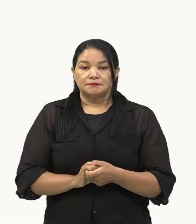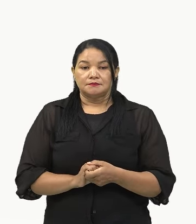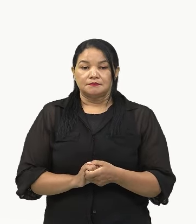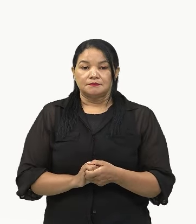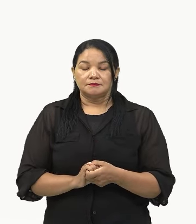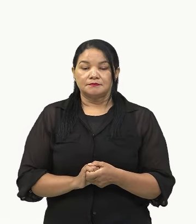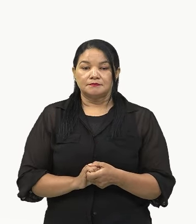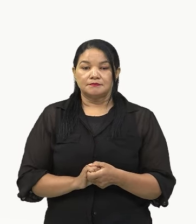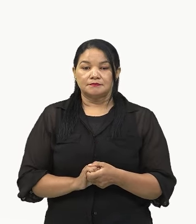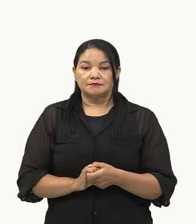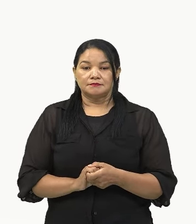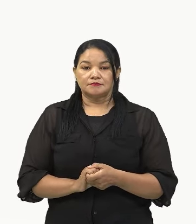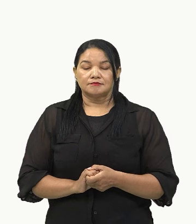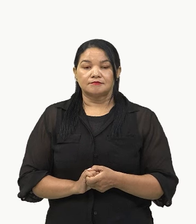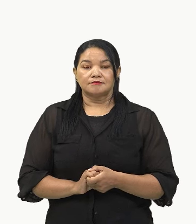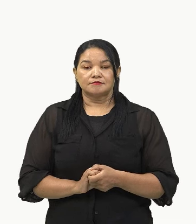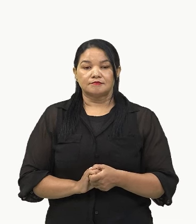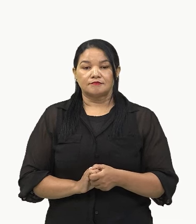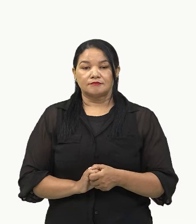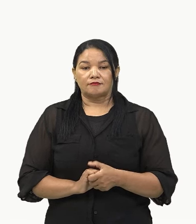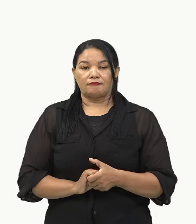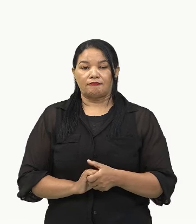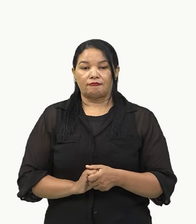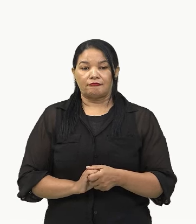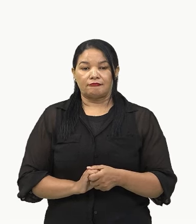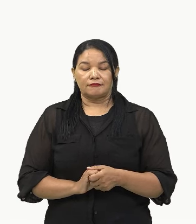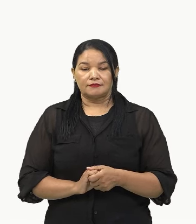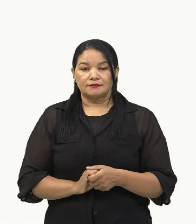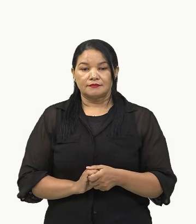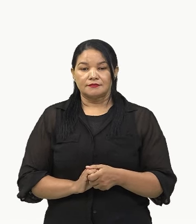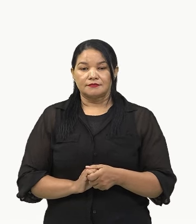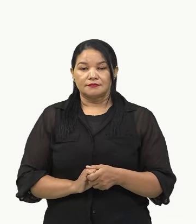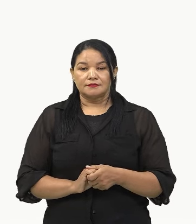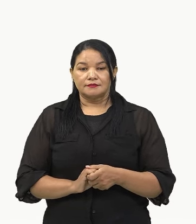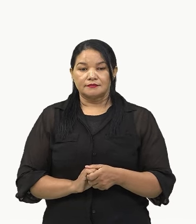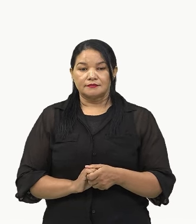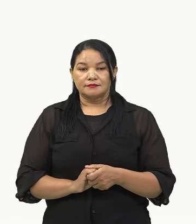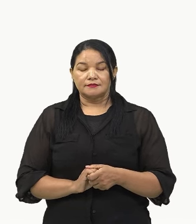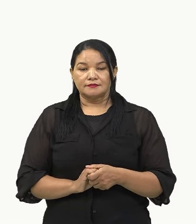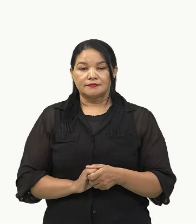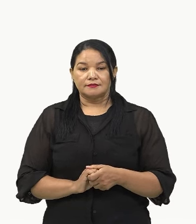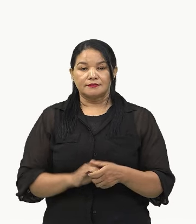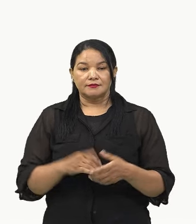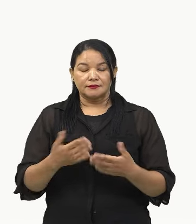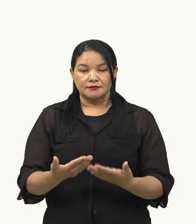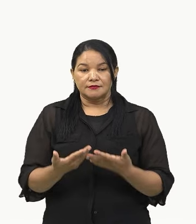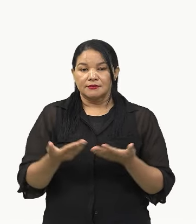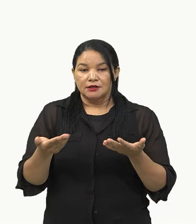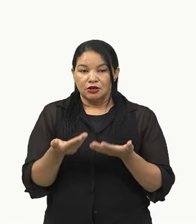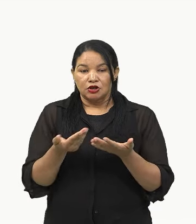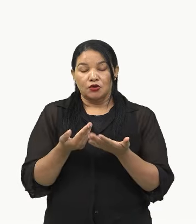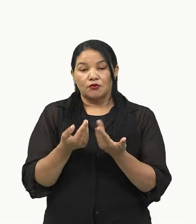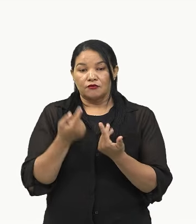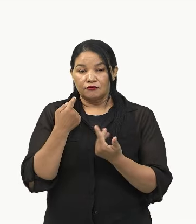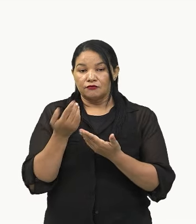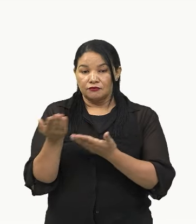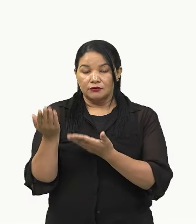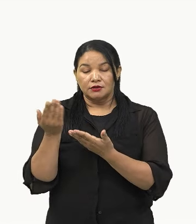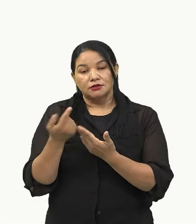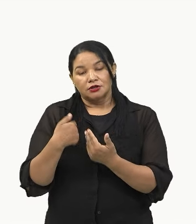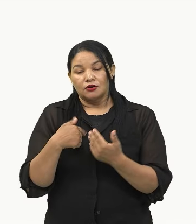el 15 de noviembre. E he nascido com ganas de vencer. Então, eu nasci com vontade de